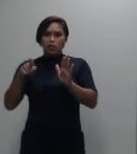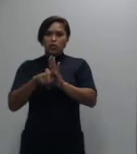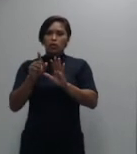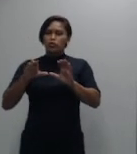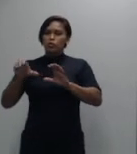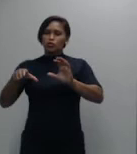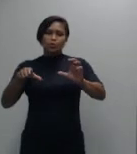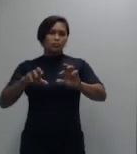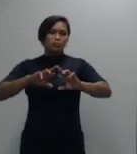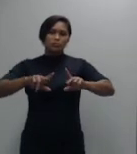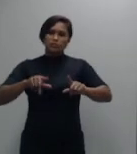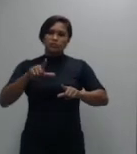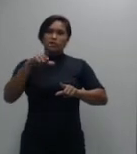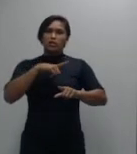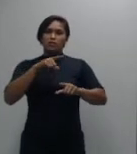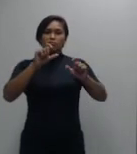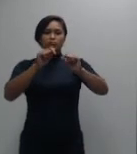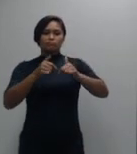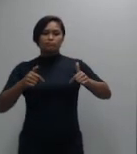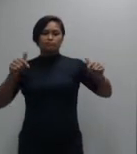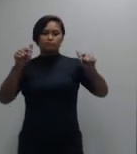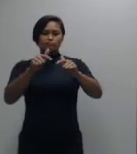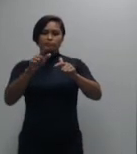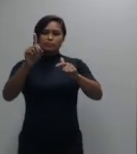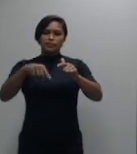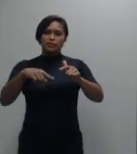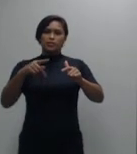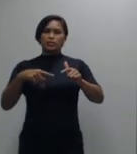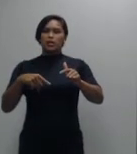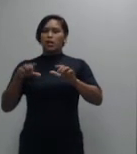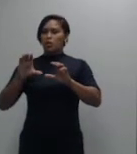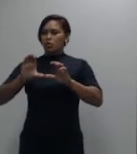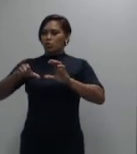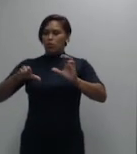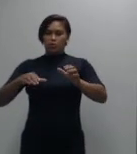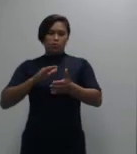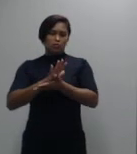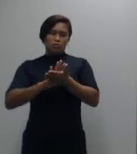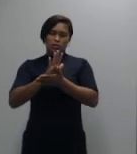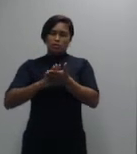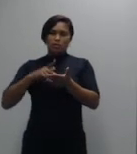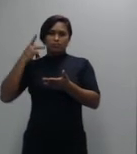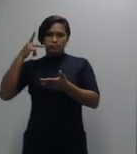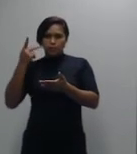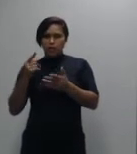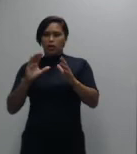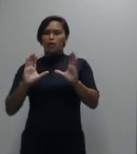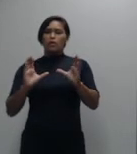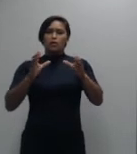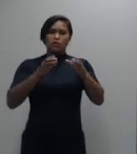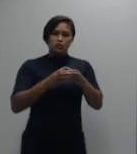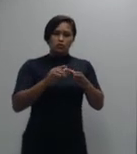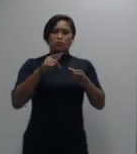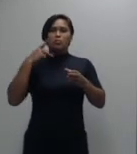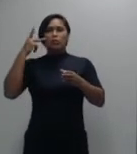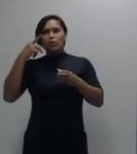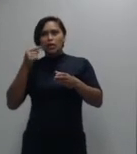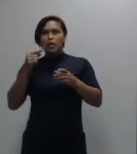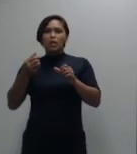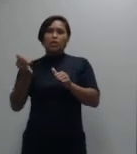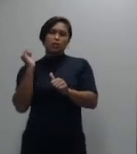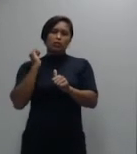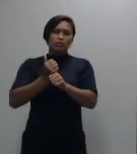E você tem um cenário de entidades que não tem procurador nenhum entidades que têm Metade dos Procuradores